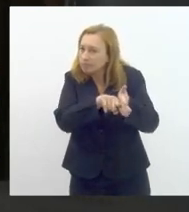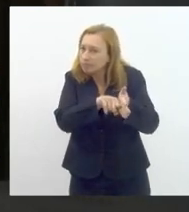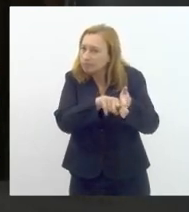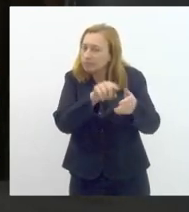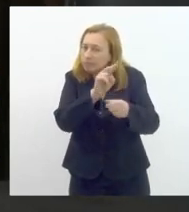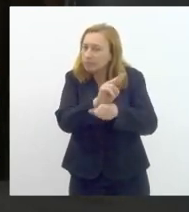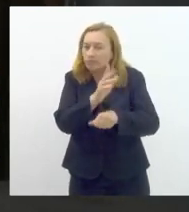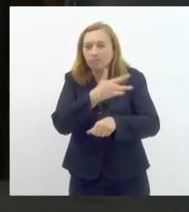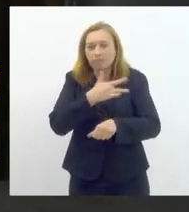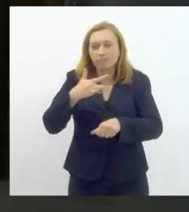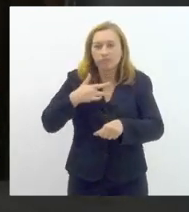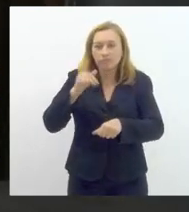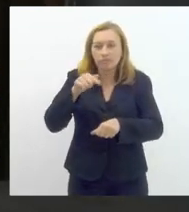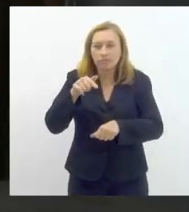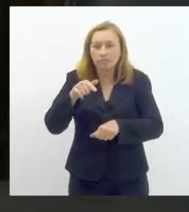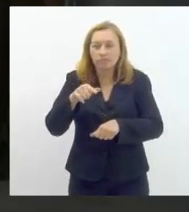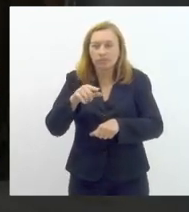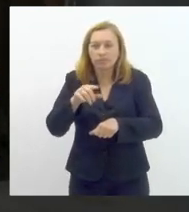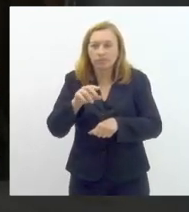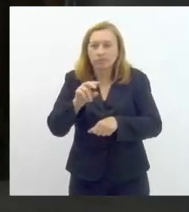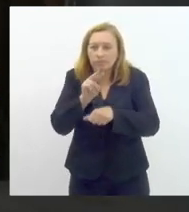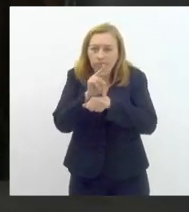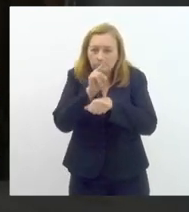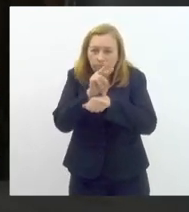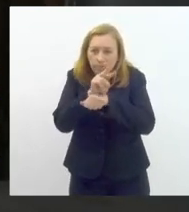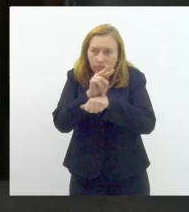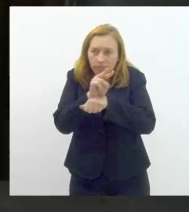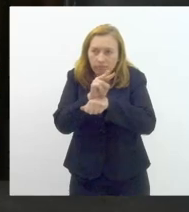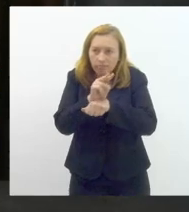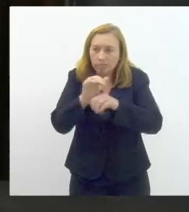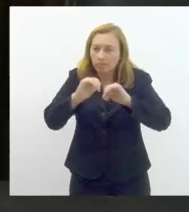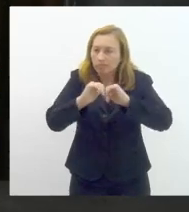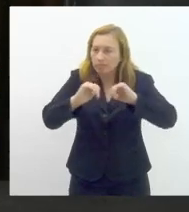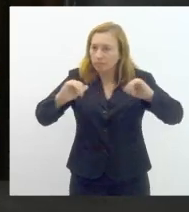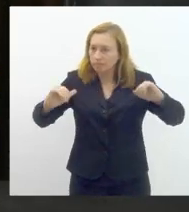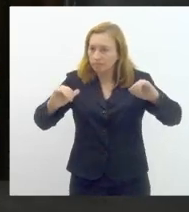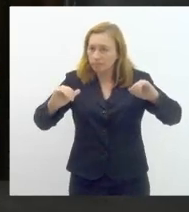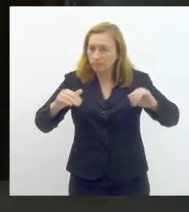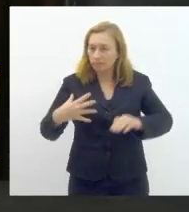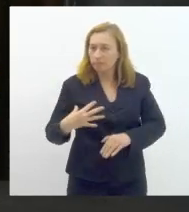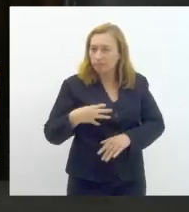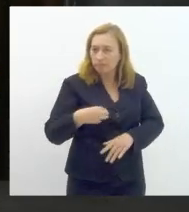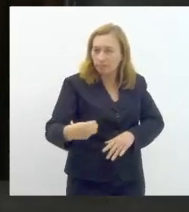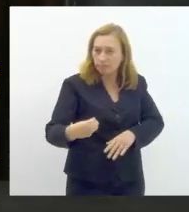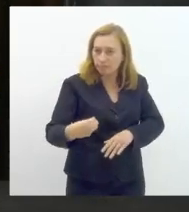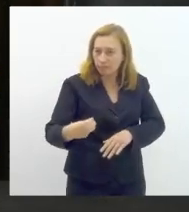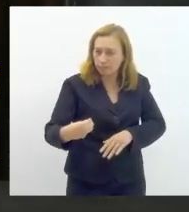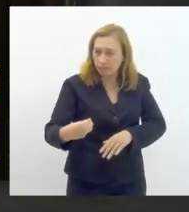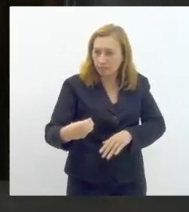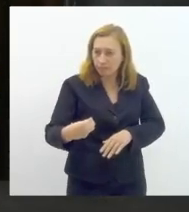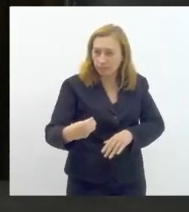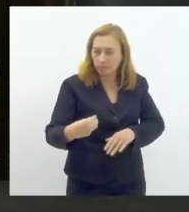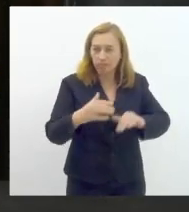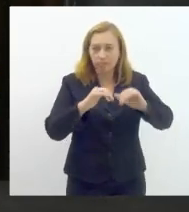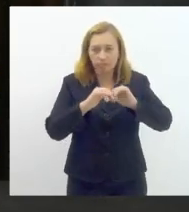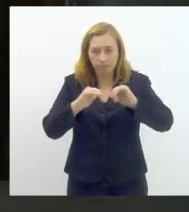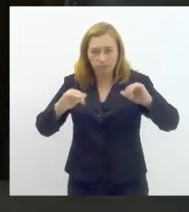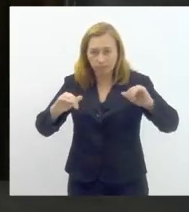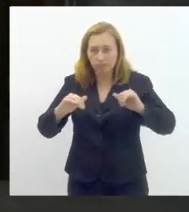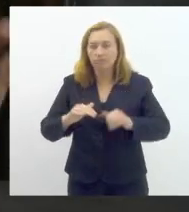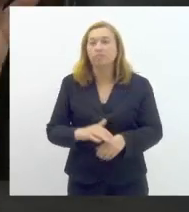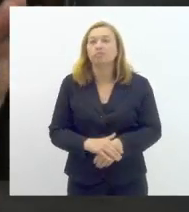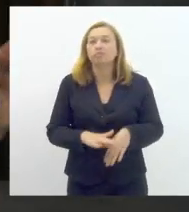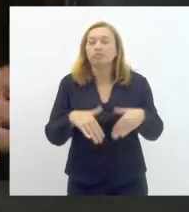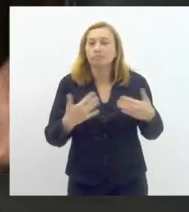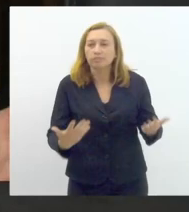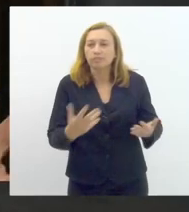de saúde, era uma polícia de vigilância. Eles separavam os filhos, chamam filhos separados.